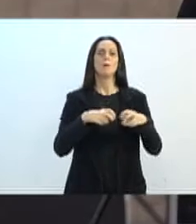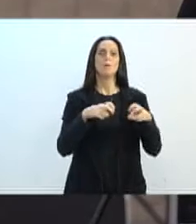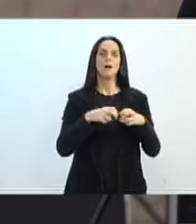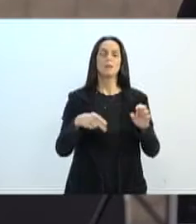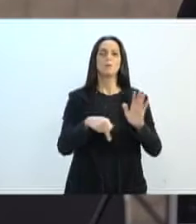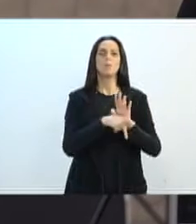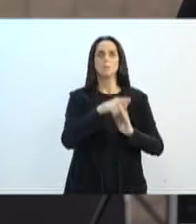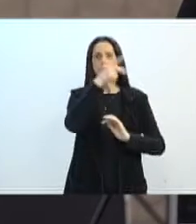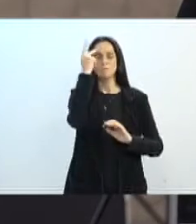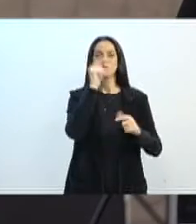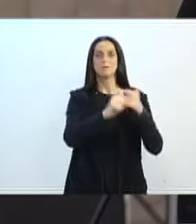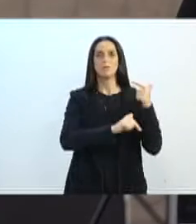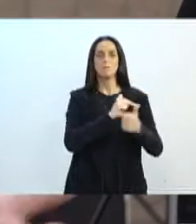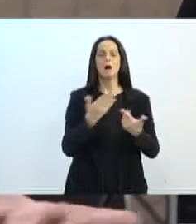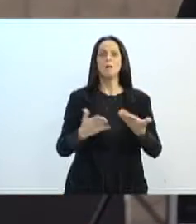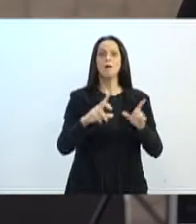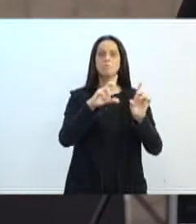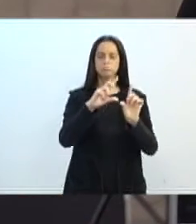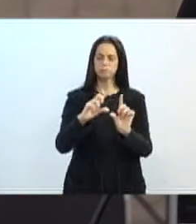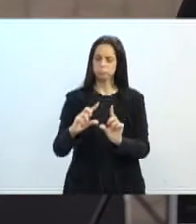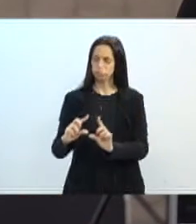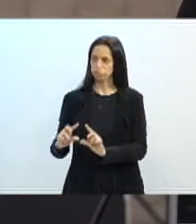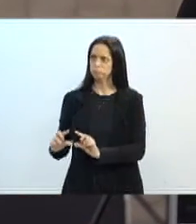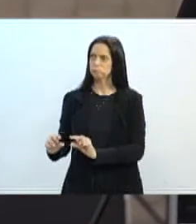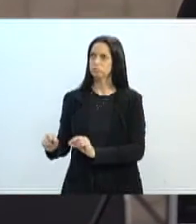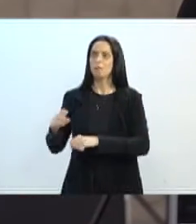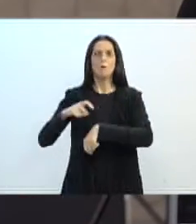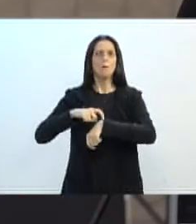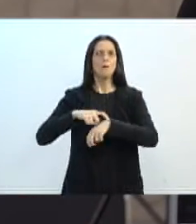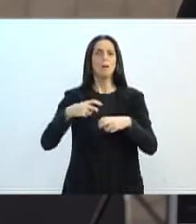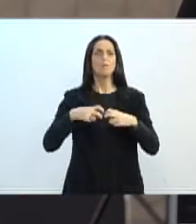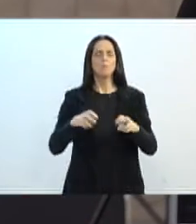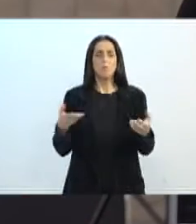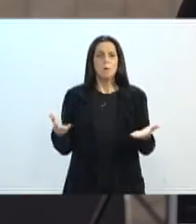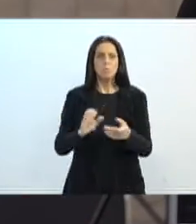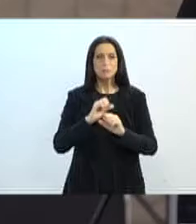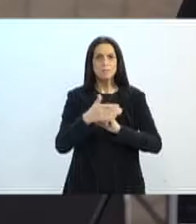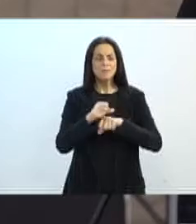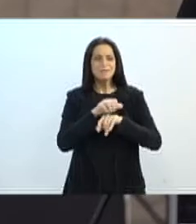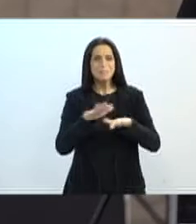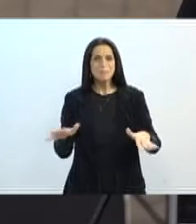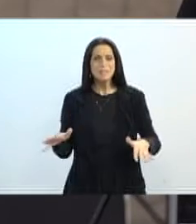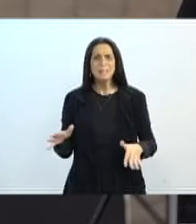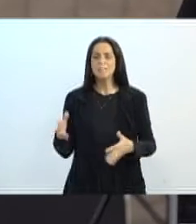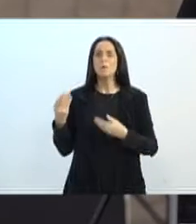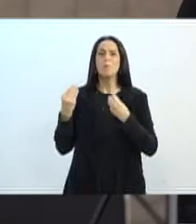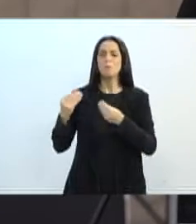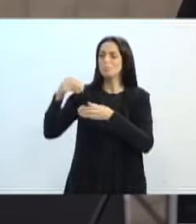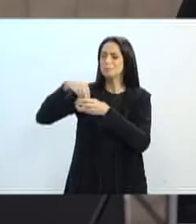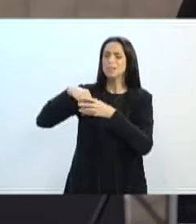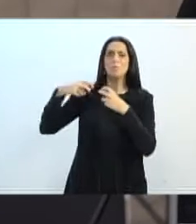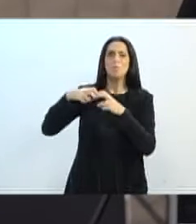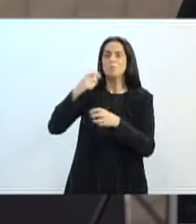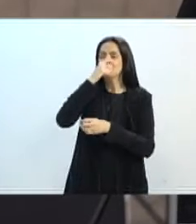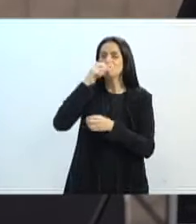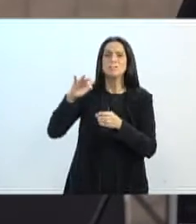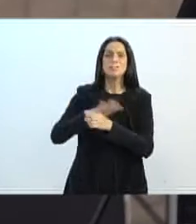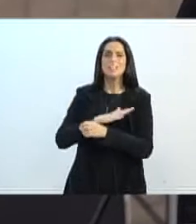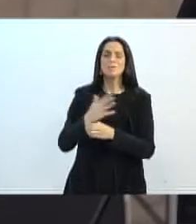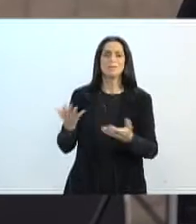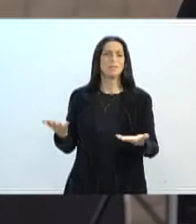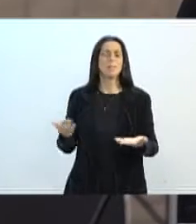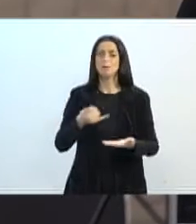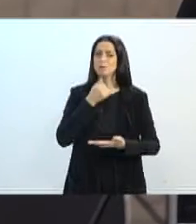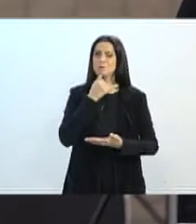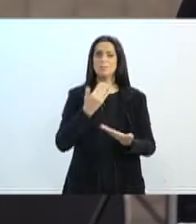diminuídas, reduzidas, e infelizmente está aí em plena pandemia. Eu mostrei hoje de novo imagens, fotos, é lamentável. Tomara que a gente